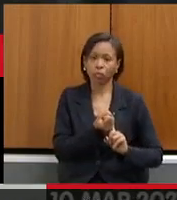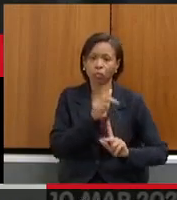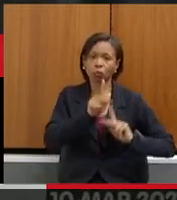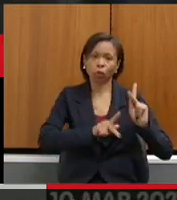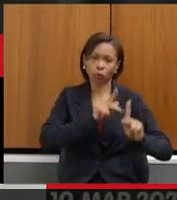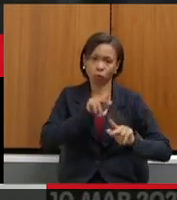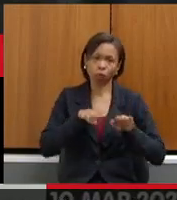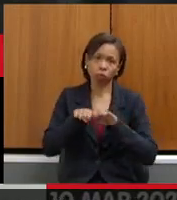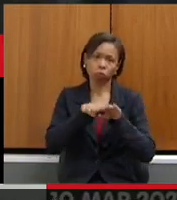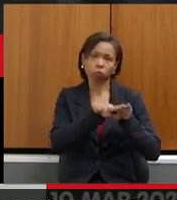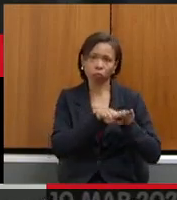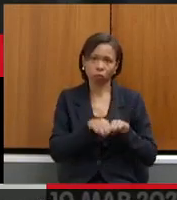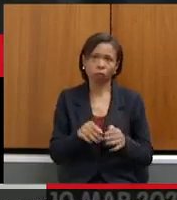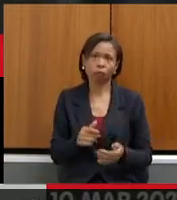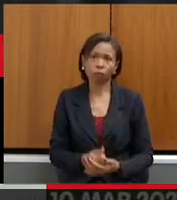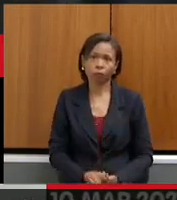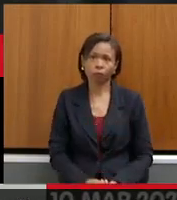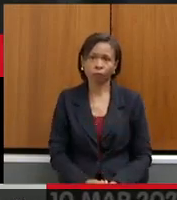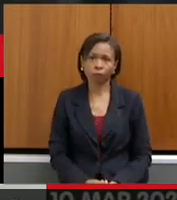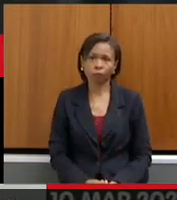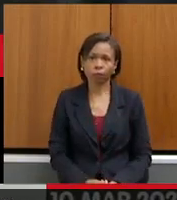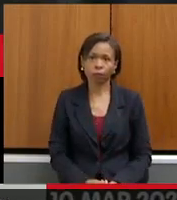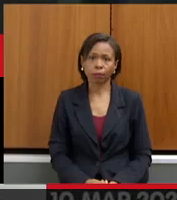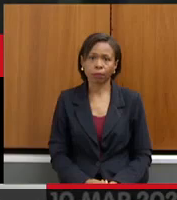homogênea essa distribuição